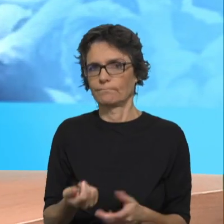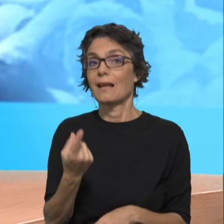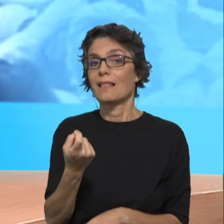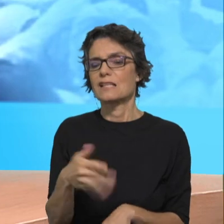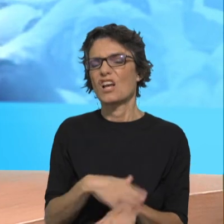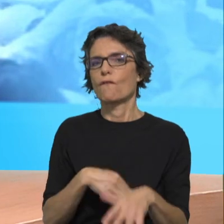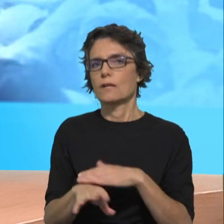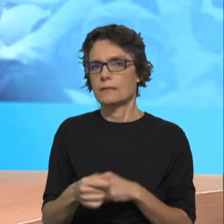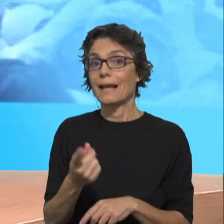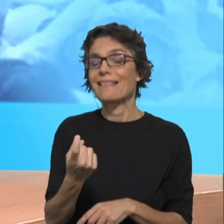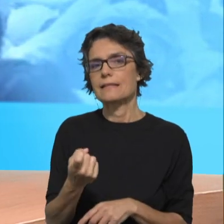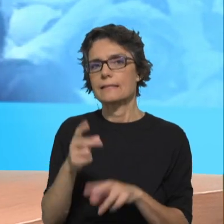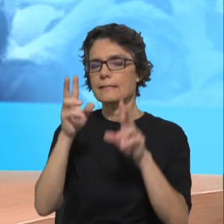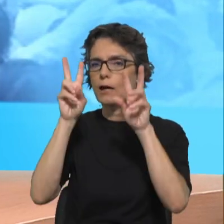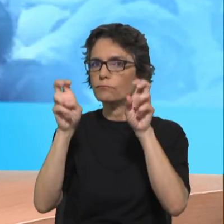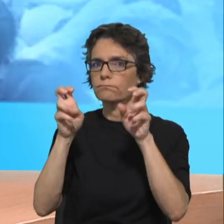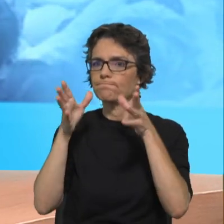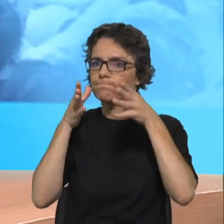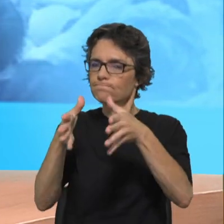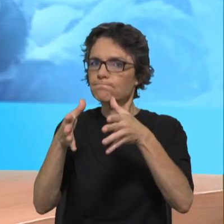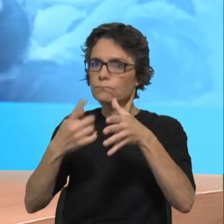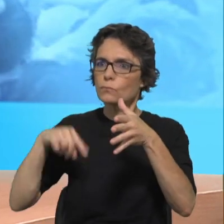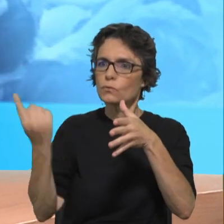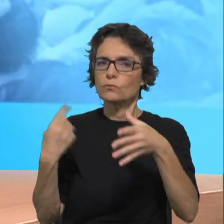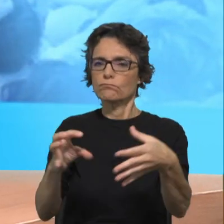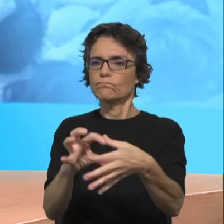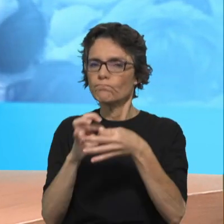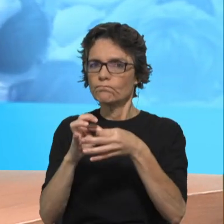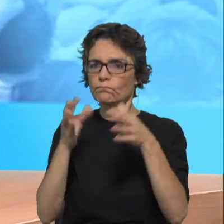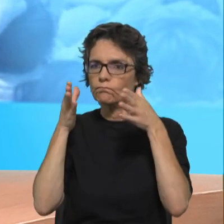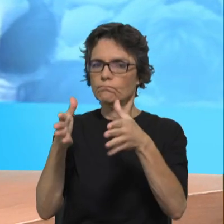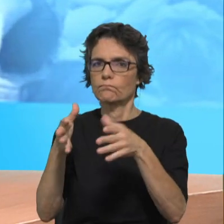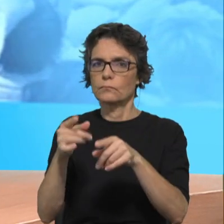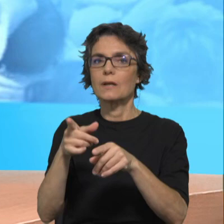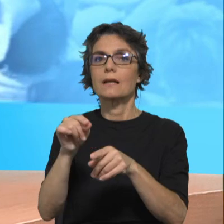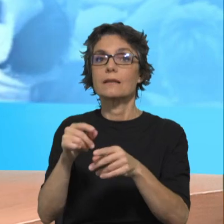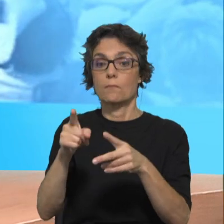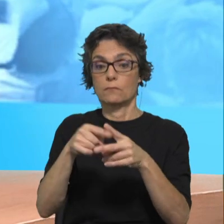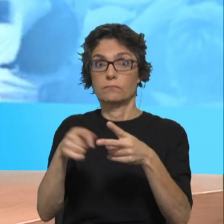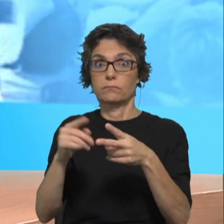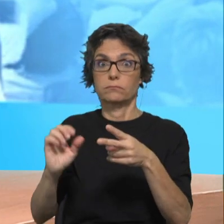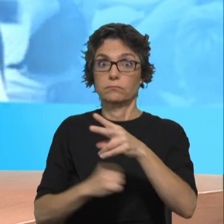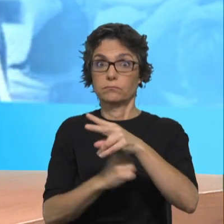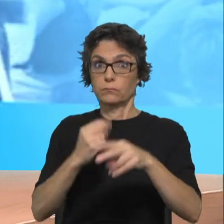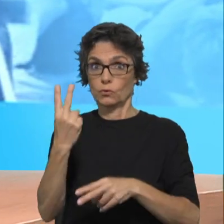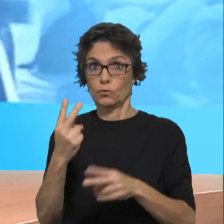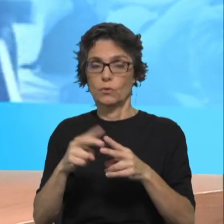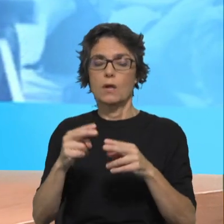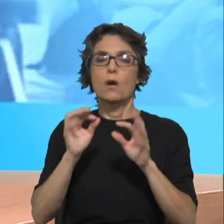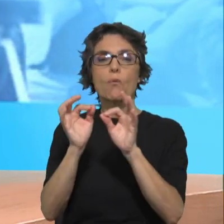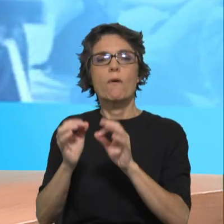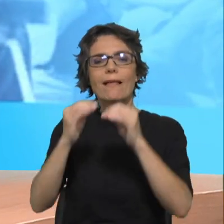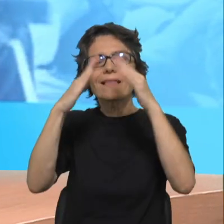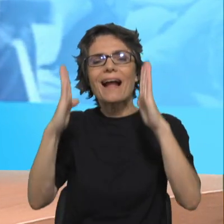uma causa comum para a humanidade, e ela concretiza essencialmente em 2 grandes polos: o cuidado da casa comum, e